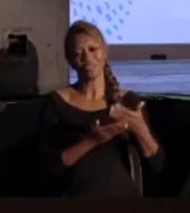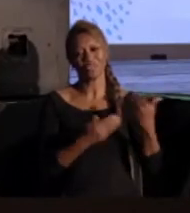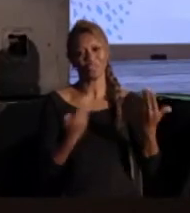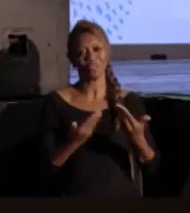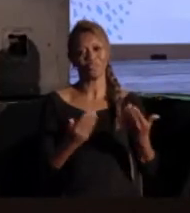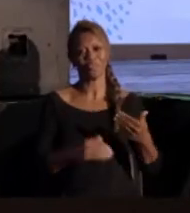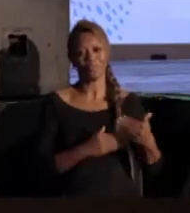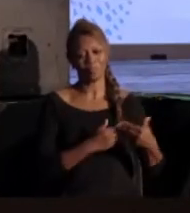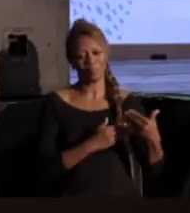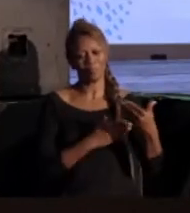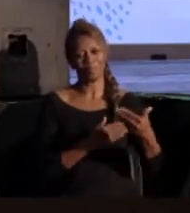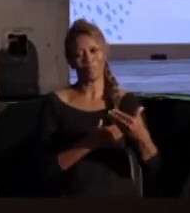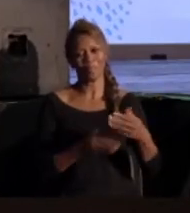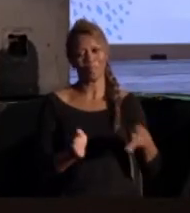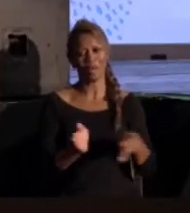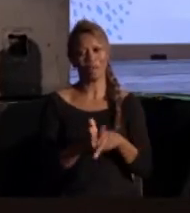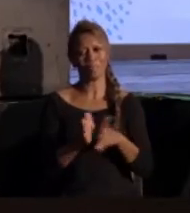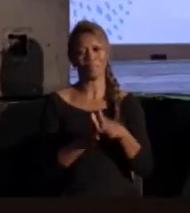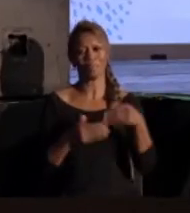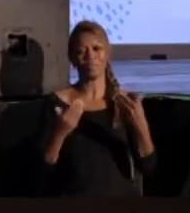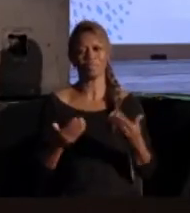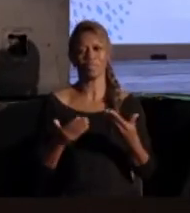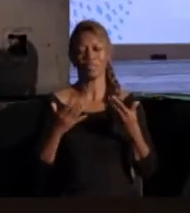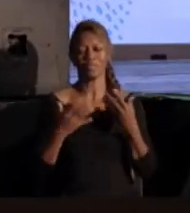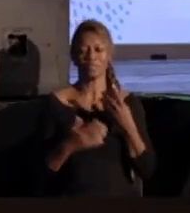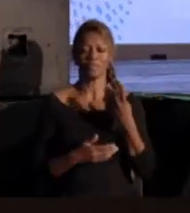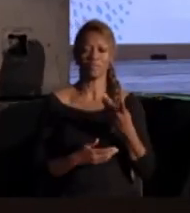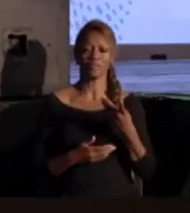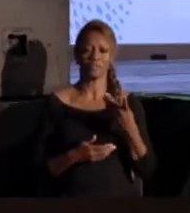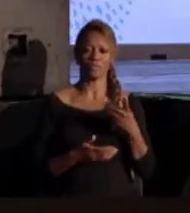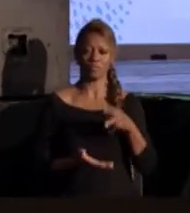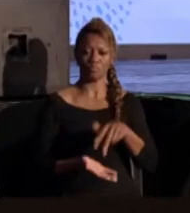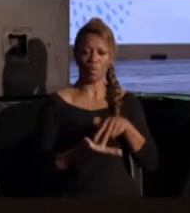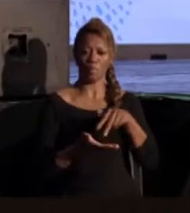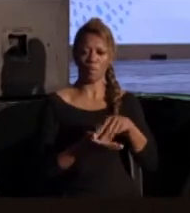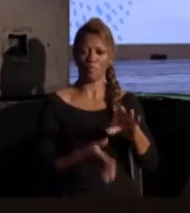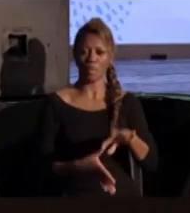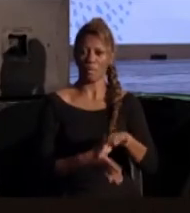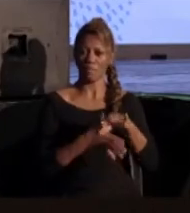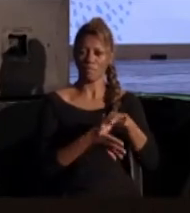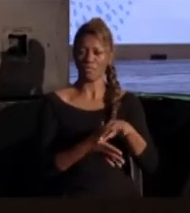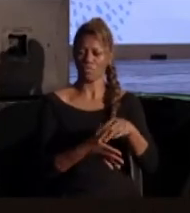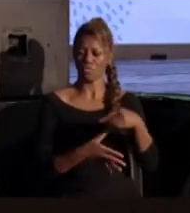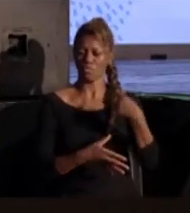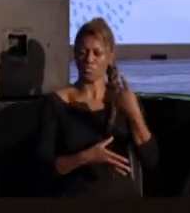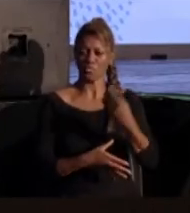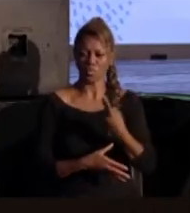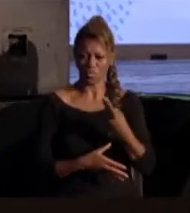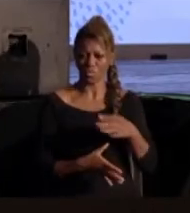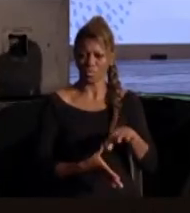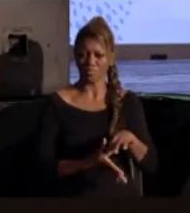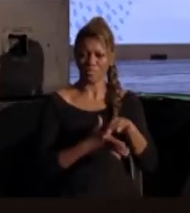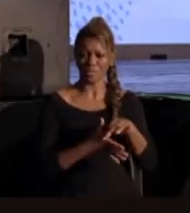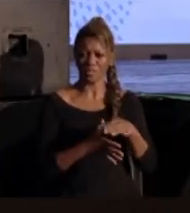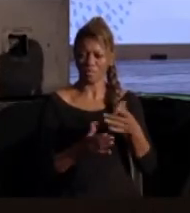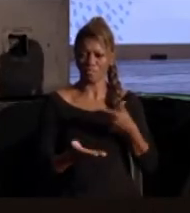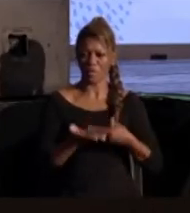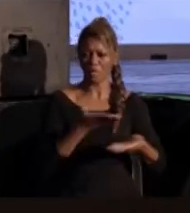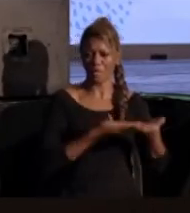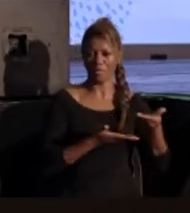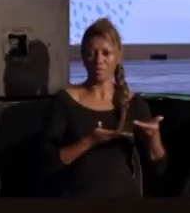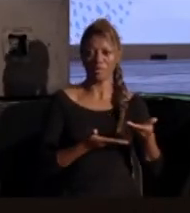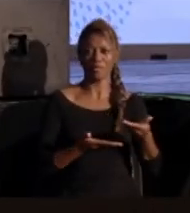como sendo a própria e a mandante de todo o nosso conhecimento, toda a nossa relação,